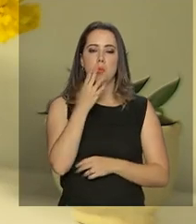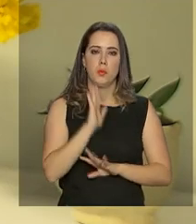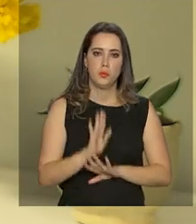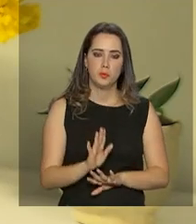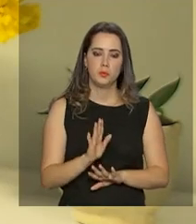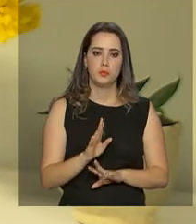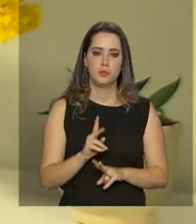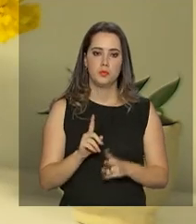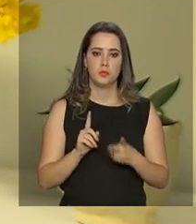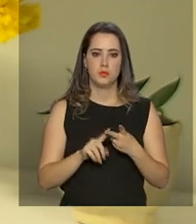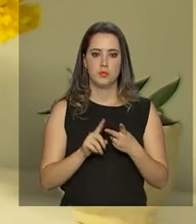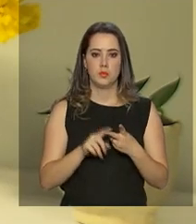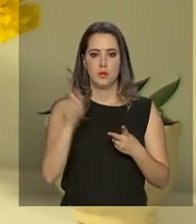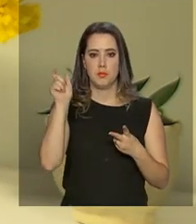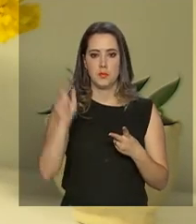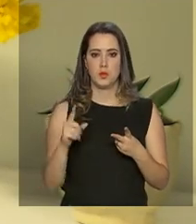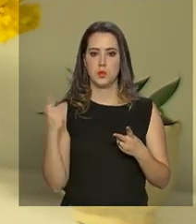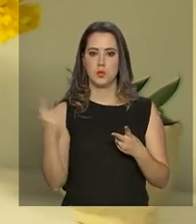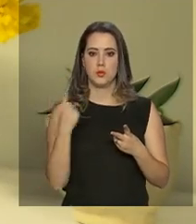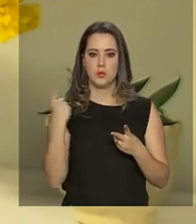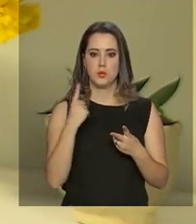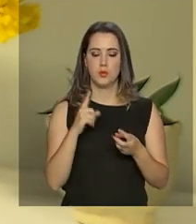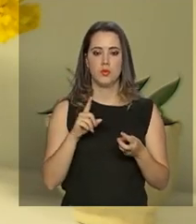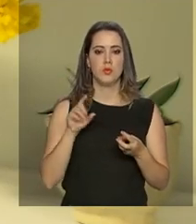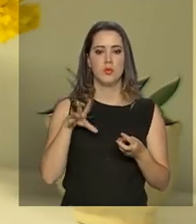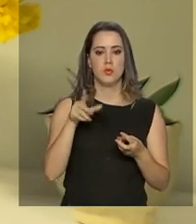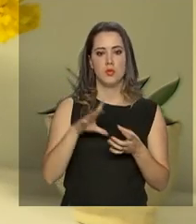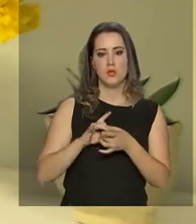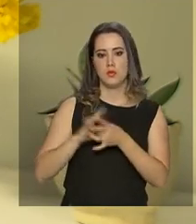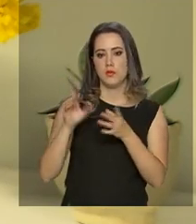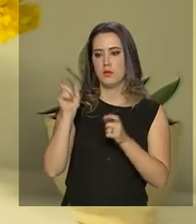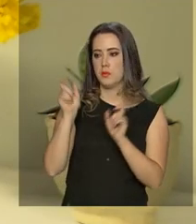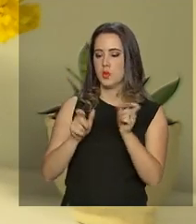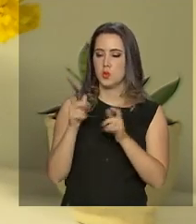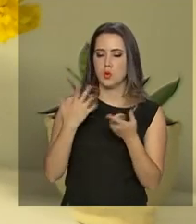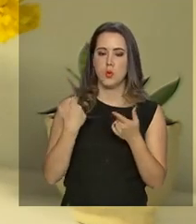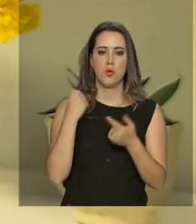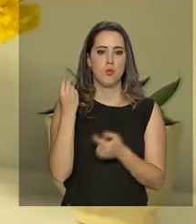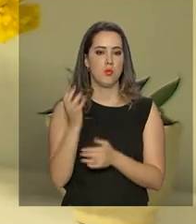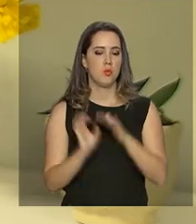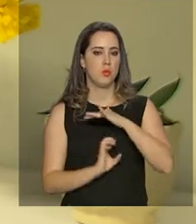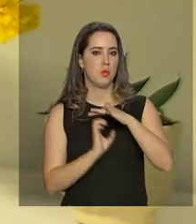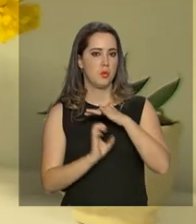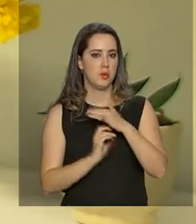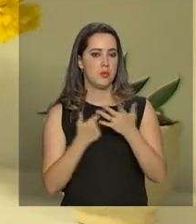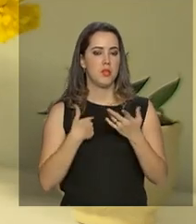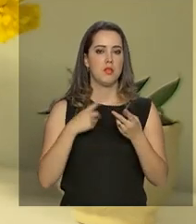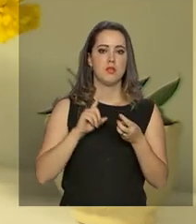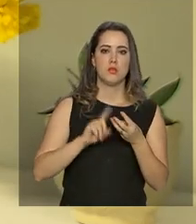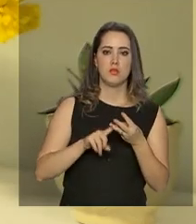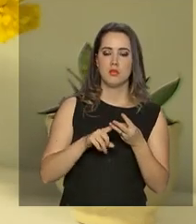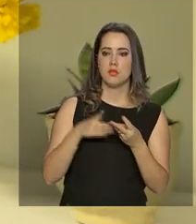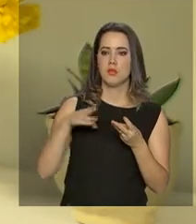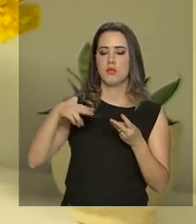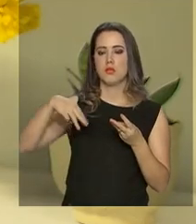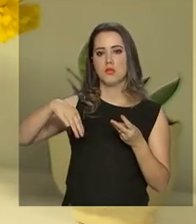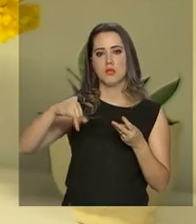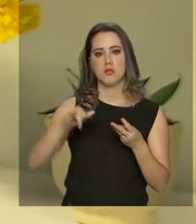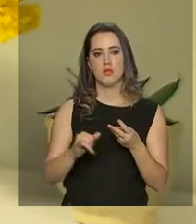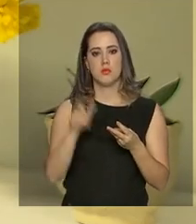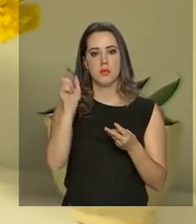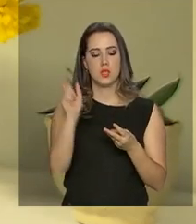para contribuinte individual autônomo aquela figura o empresário profissional liberal para o facultativo